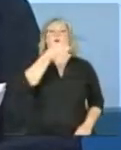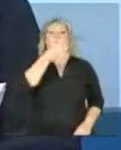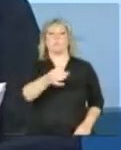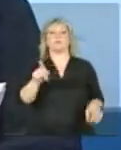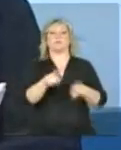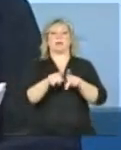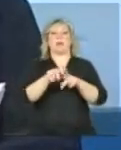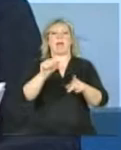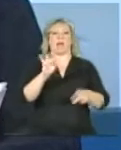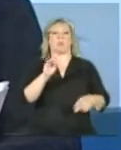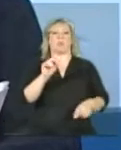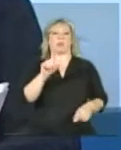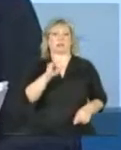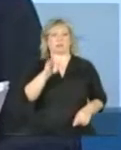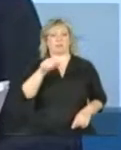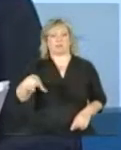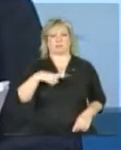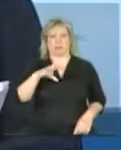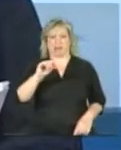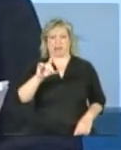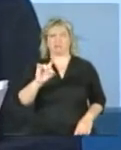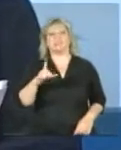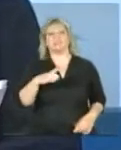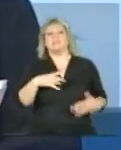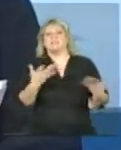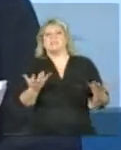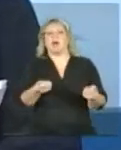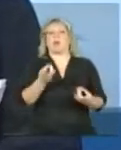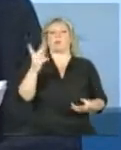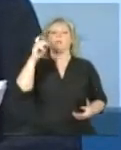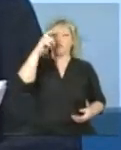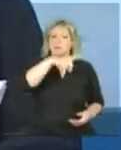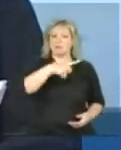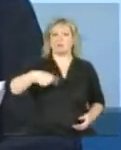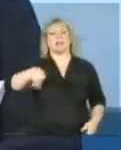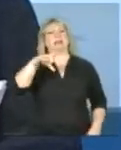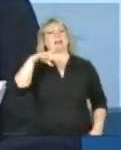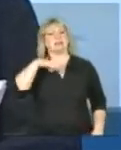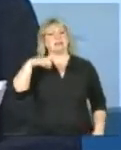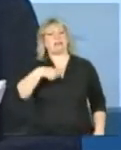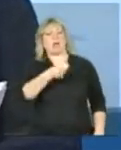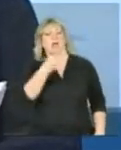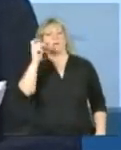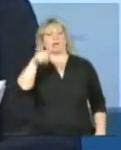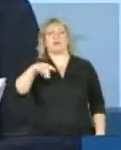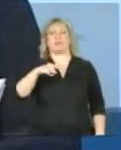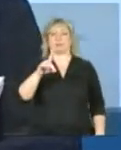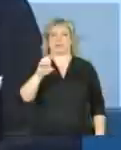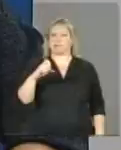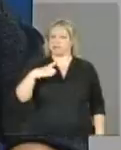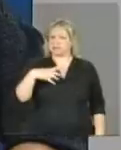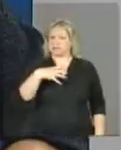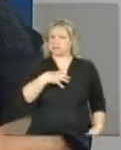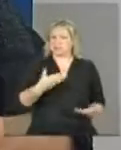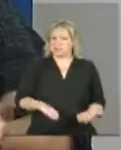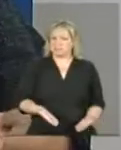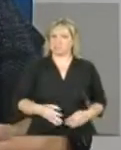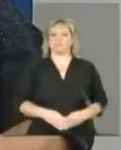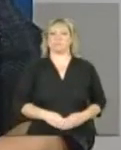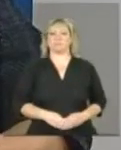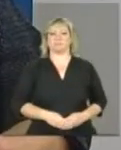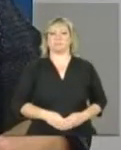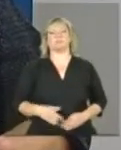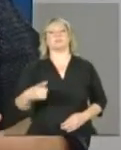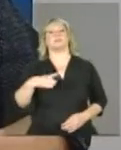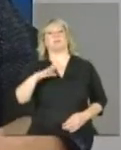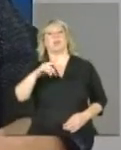desses cadastros únicos alguma dificuldade eles têm tido alguma dificuldade me dessem sentido isso bem o